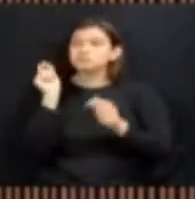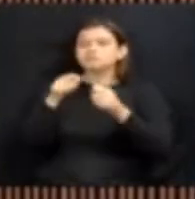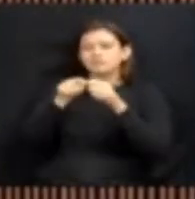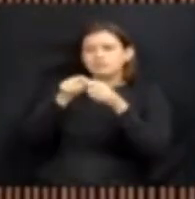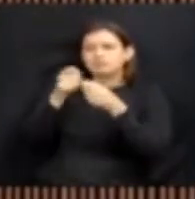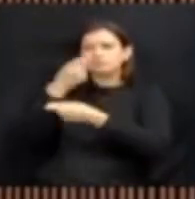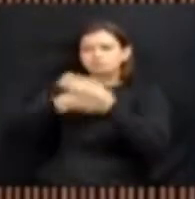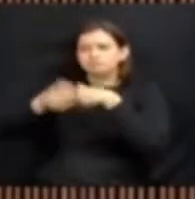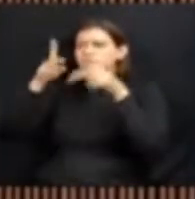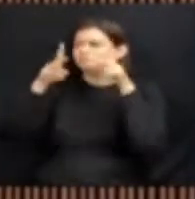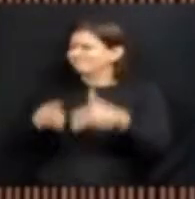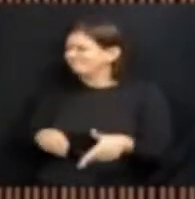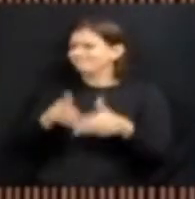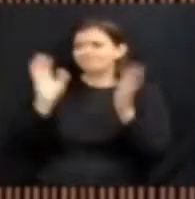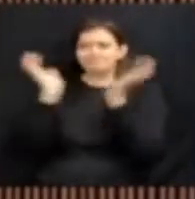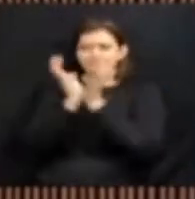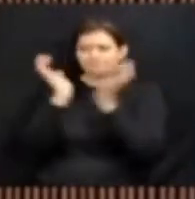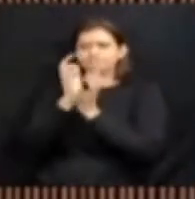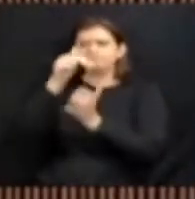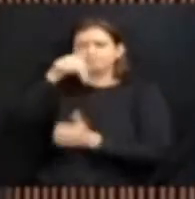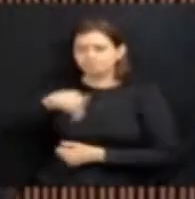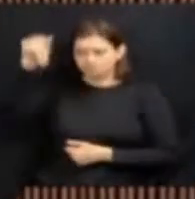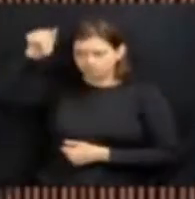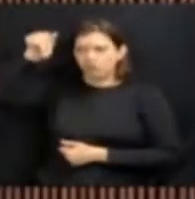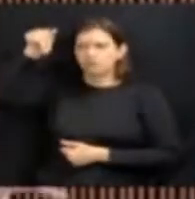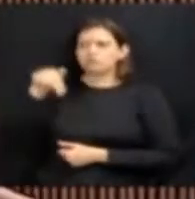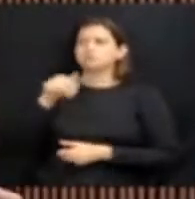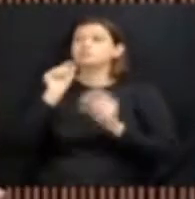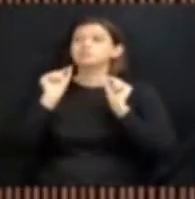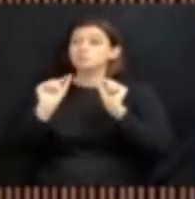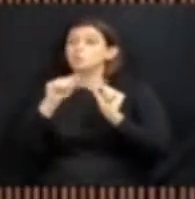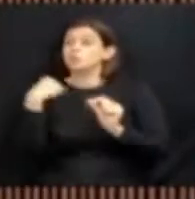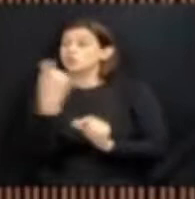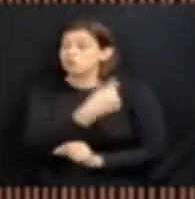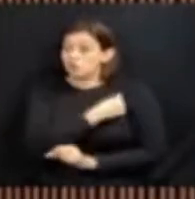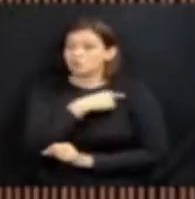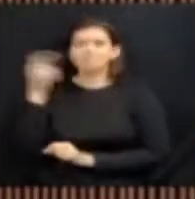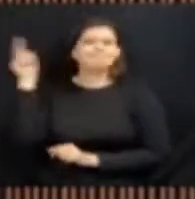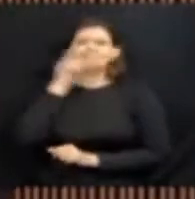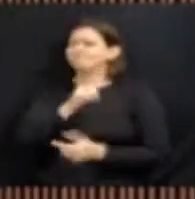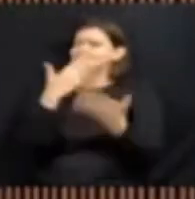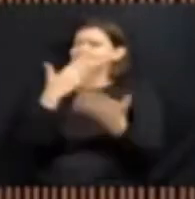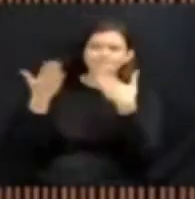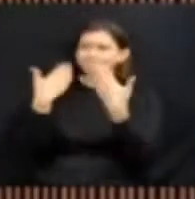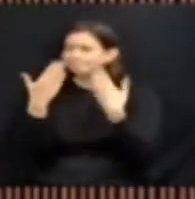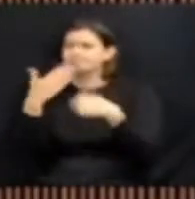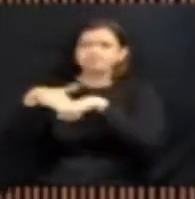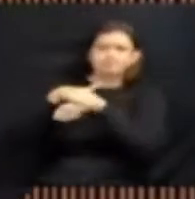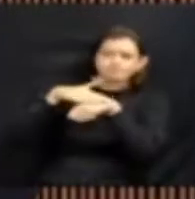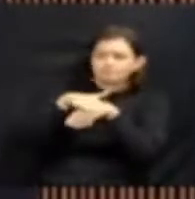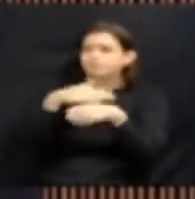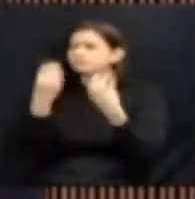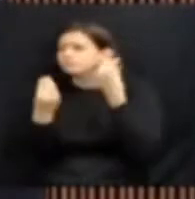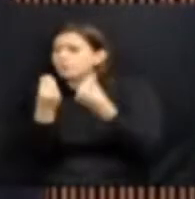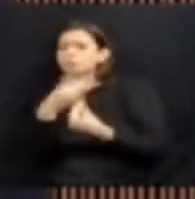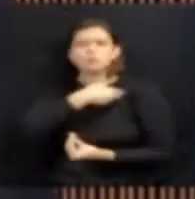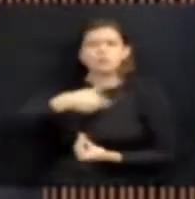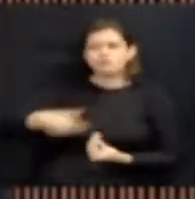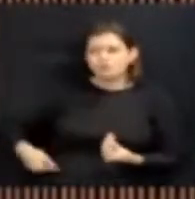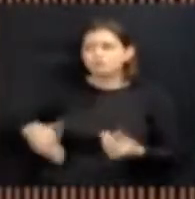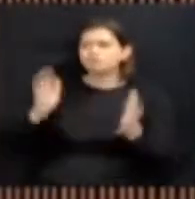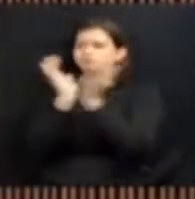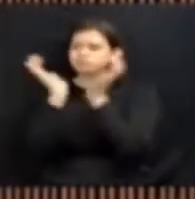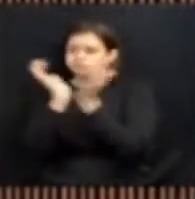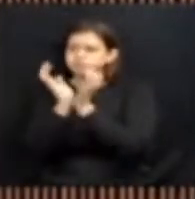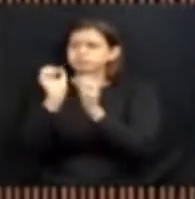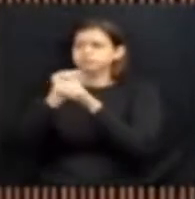a primeira reunião não deu certo conversamos com o governo tem uma reunião da frente parlamentar sobre o